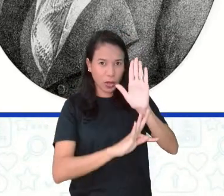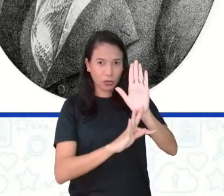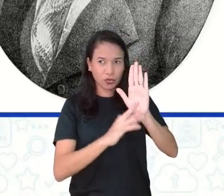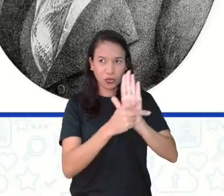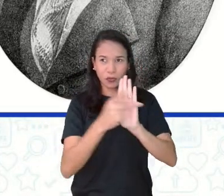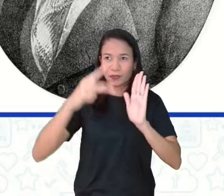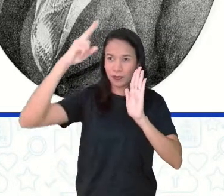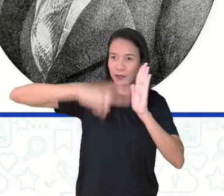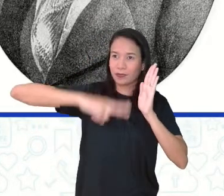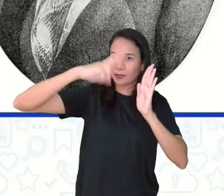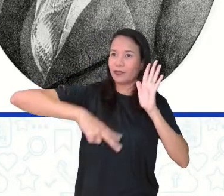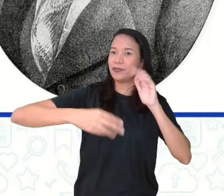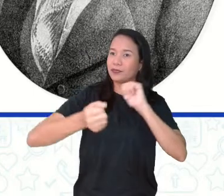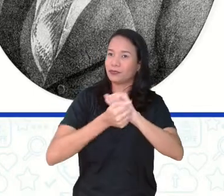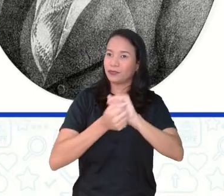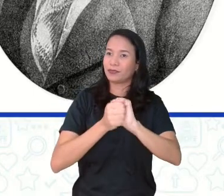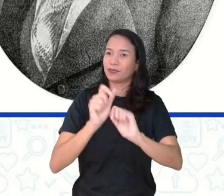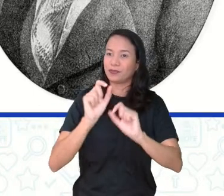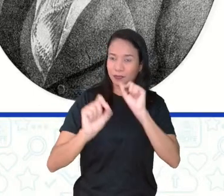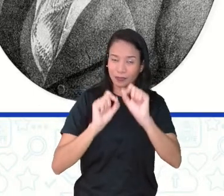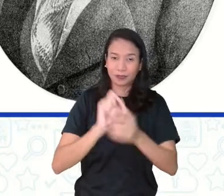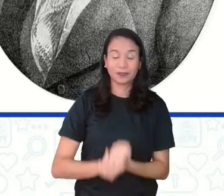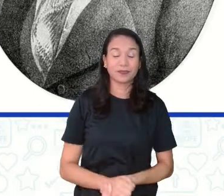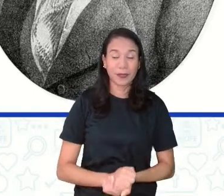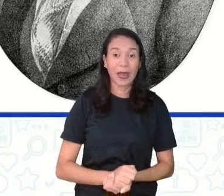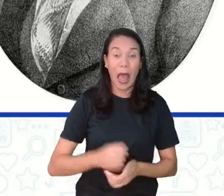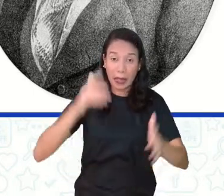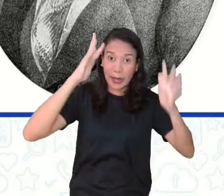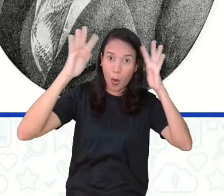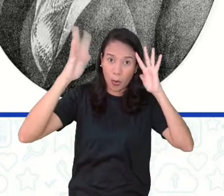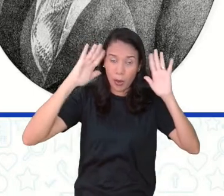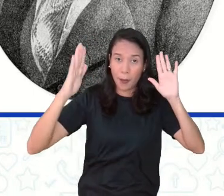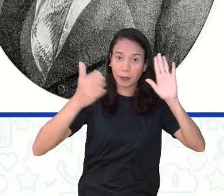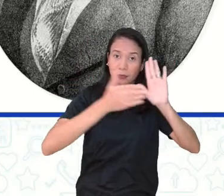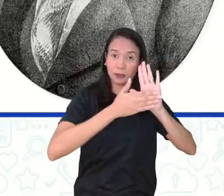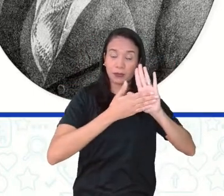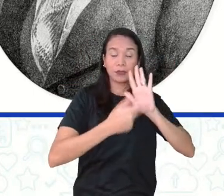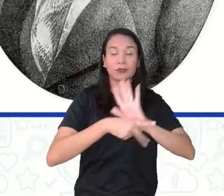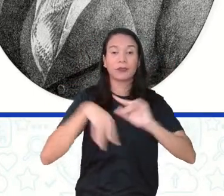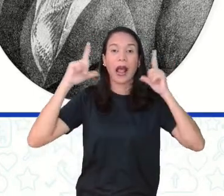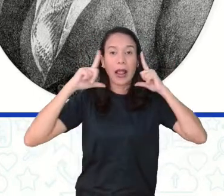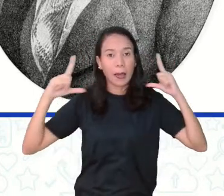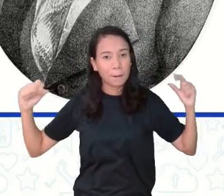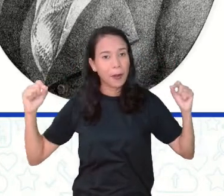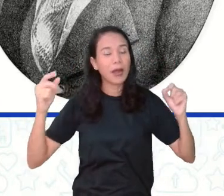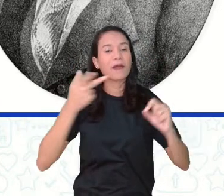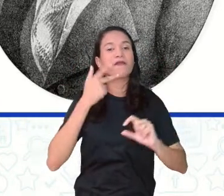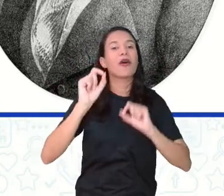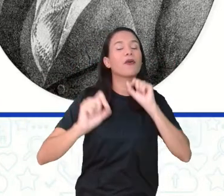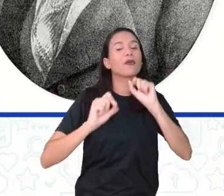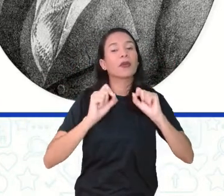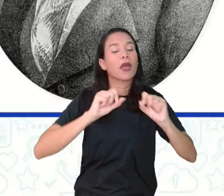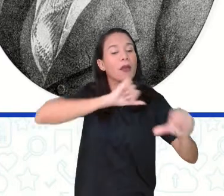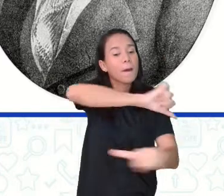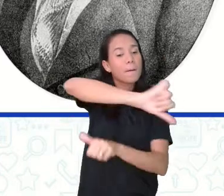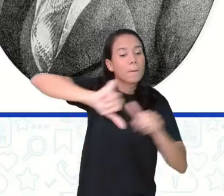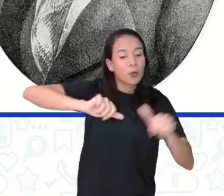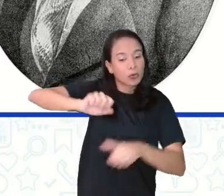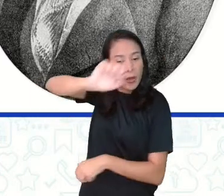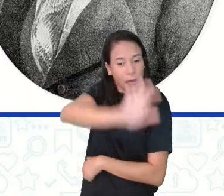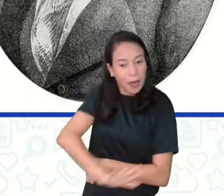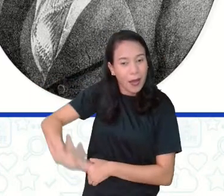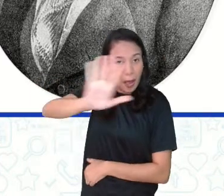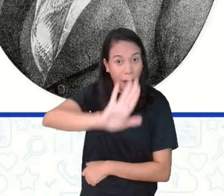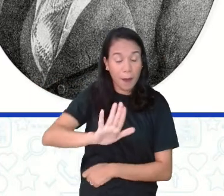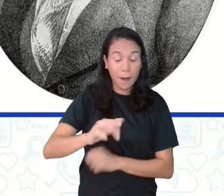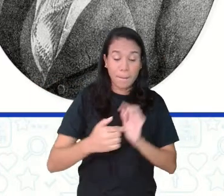vocês acompanhem comigo, gente. Vamos ler comigo. As teorias evolutivas de Lamarck afirmam que as mudanças no meio